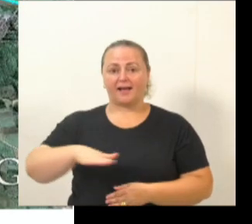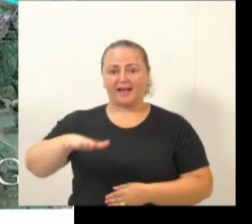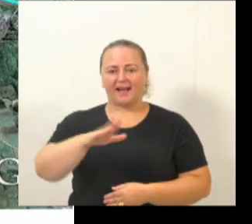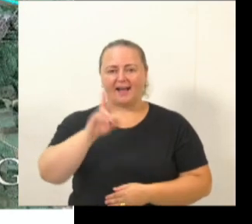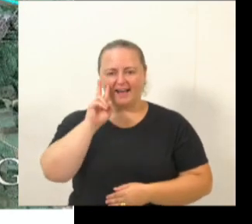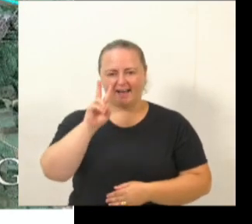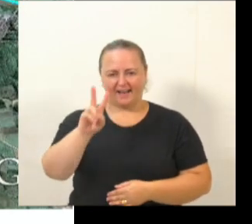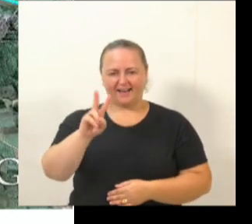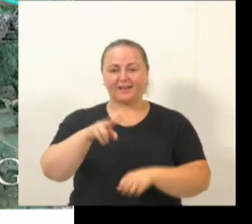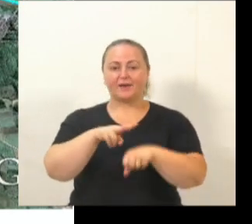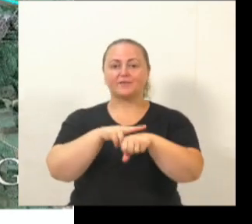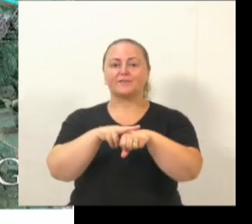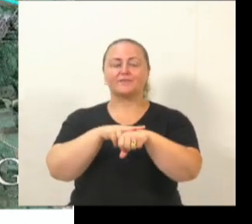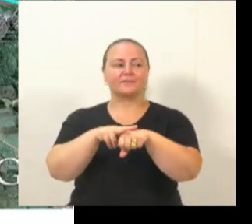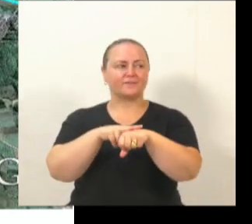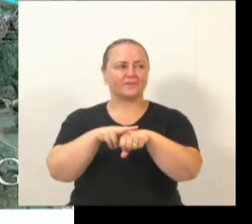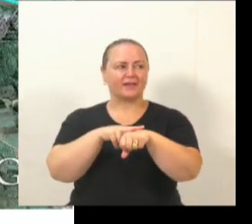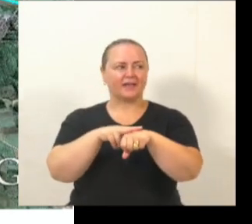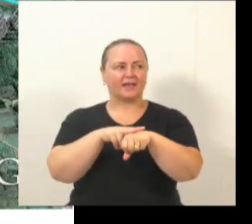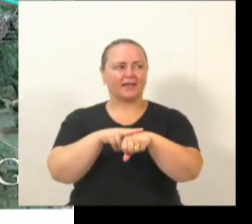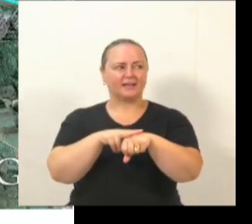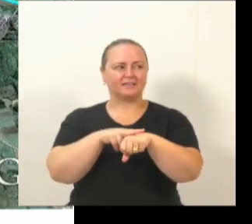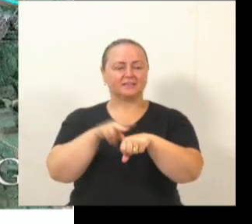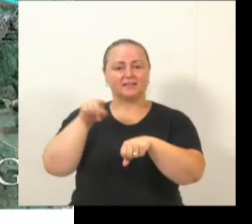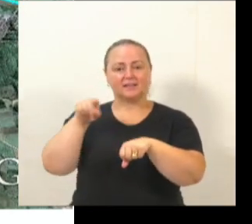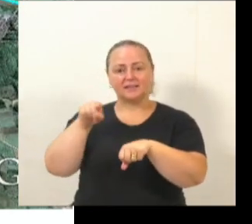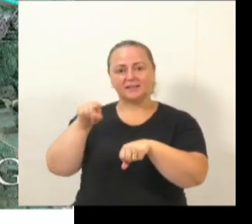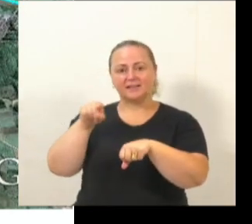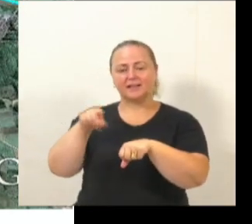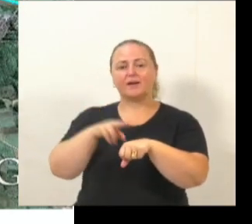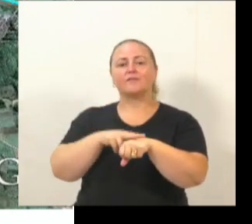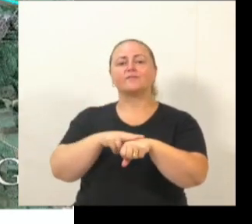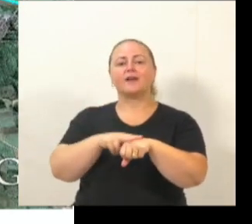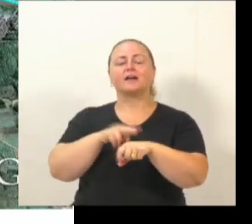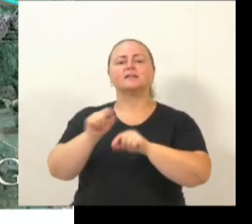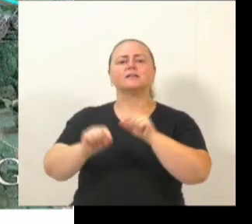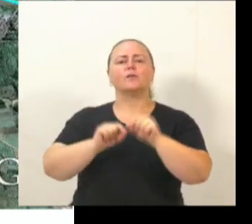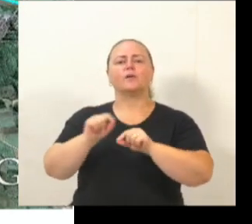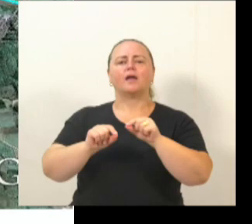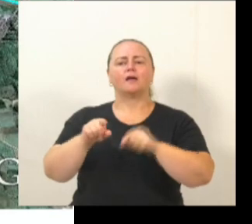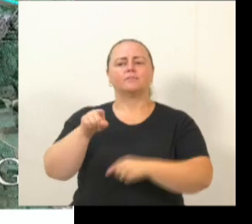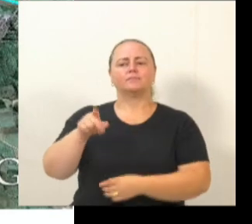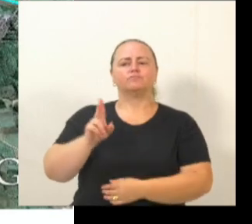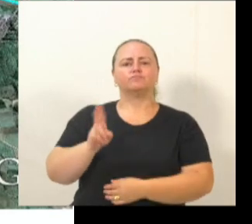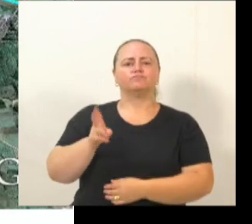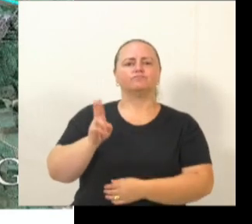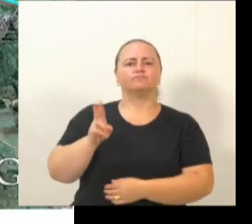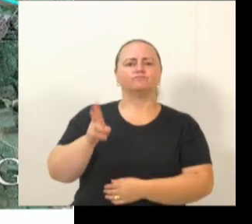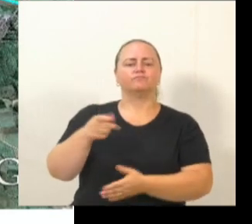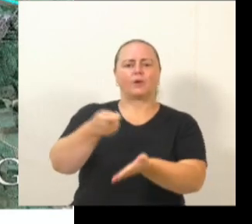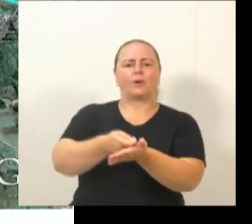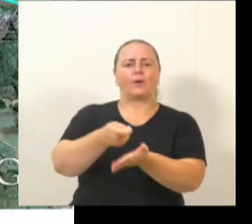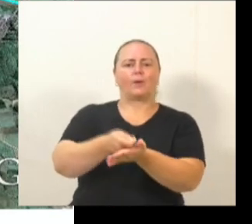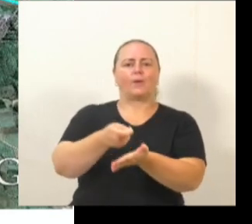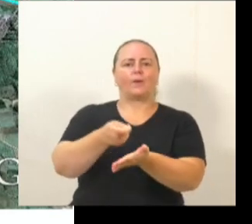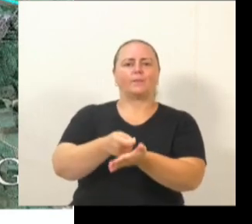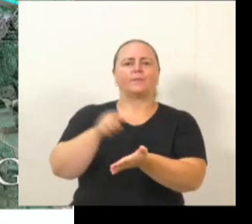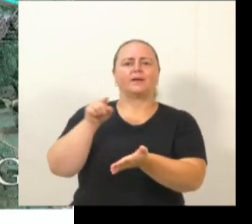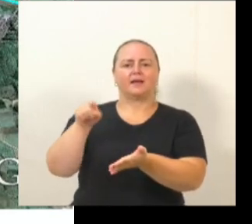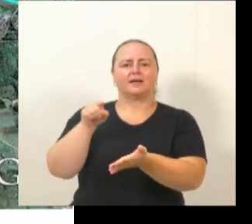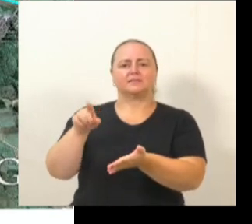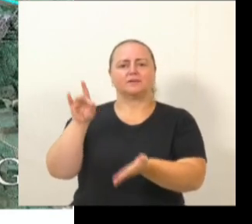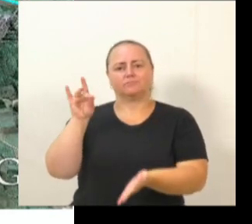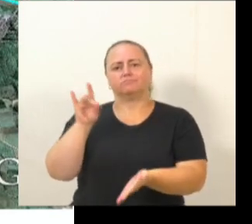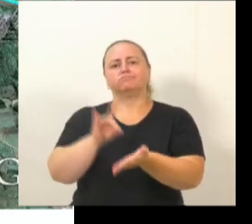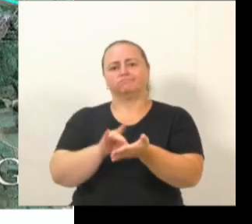para ver na apresentação lá em cima, elas ficaram, então, nessa troca como continuando a ser uma obrigação do poder concedente,